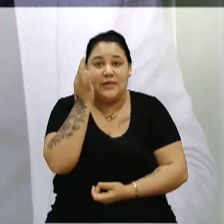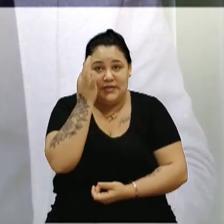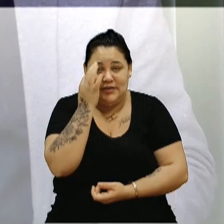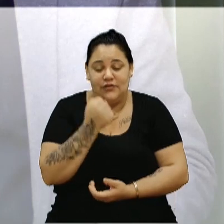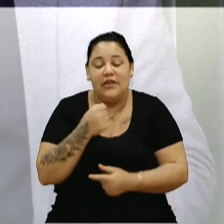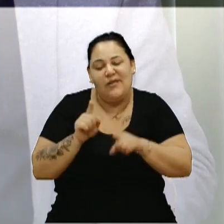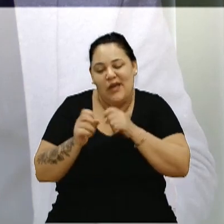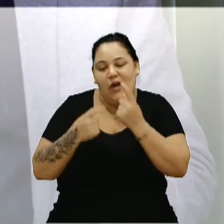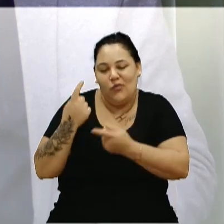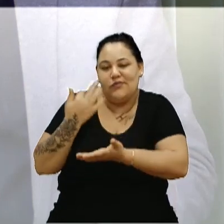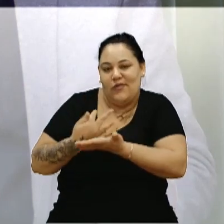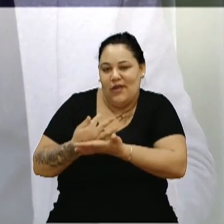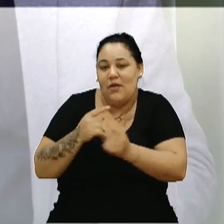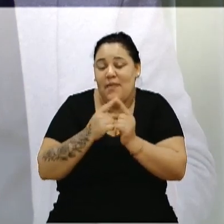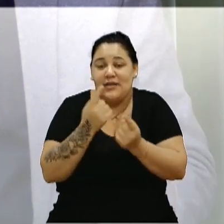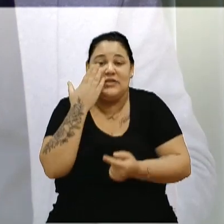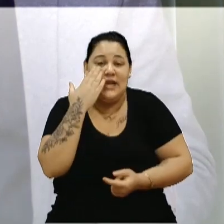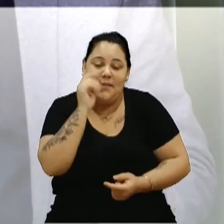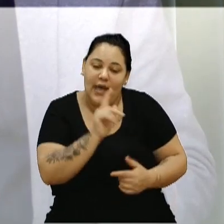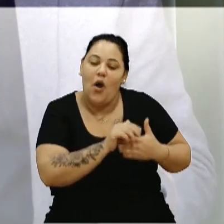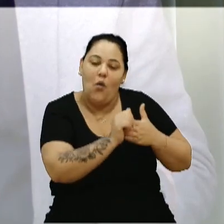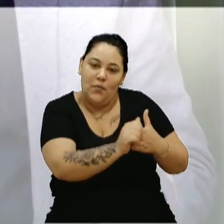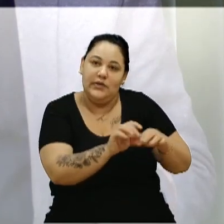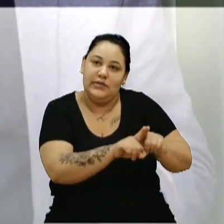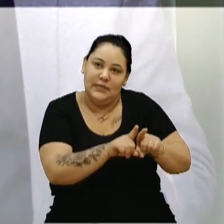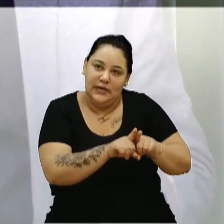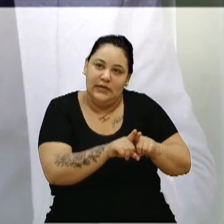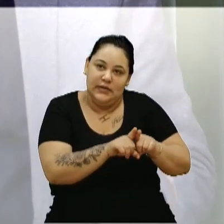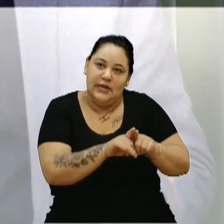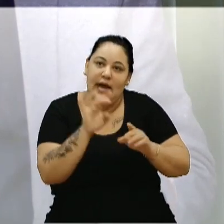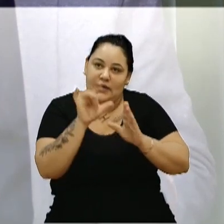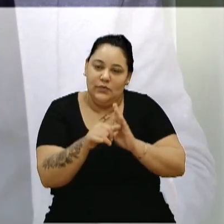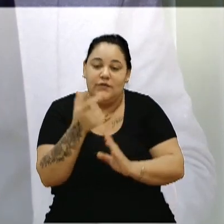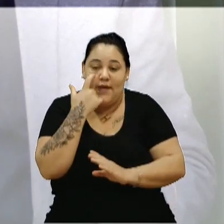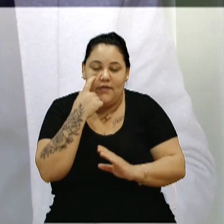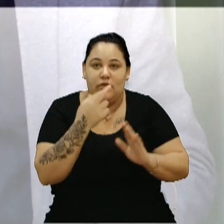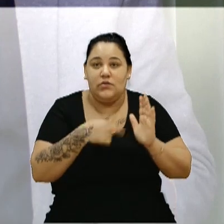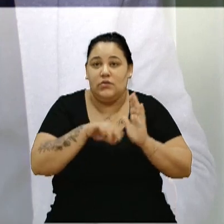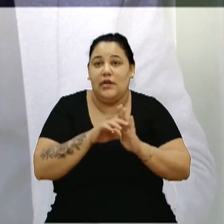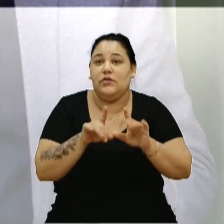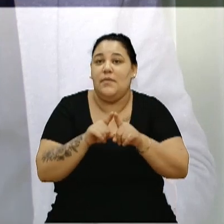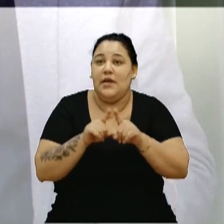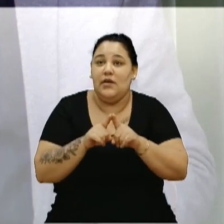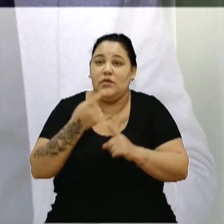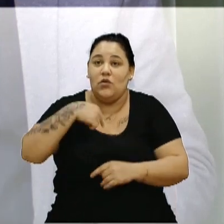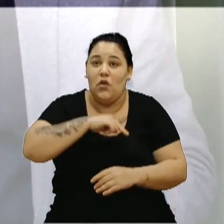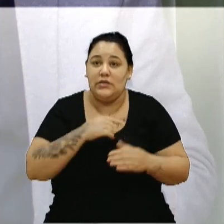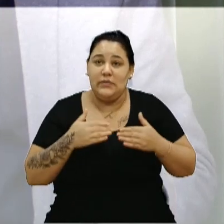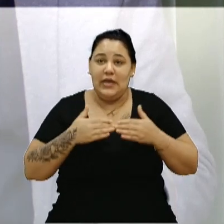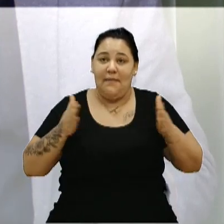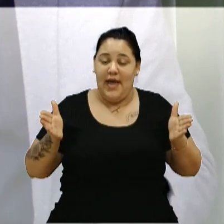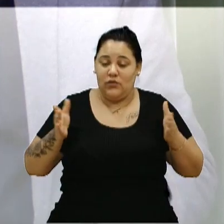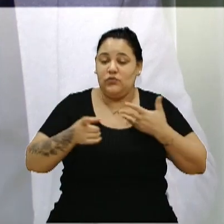estão nesse momento, mas que a gente sabe que acompanham ou acompanharão aí esses resultados, a gente está à disposição